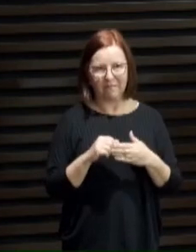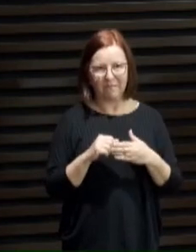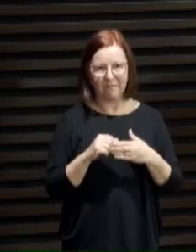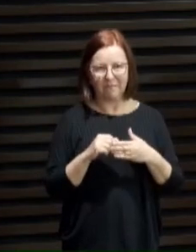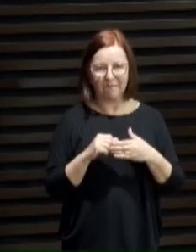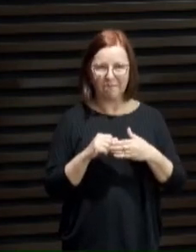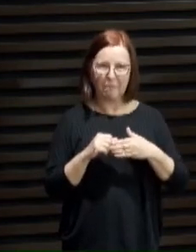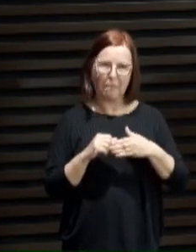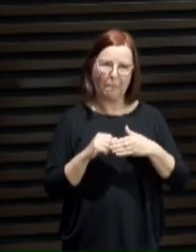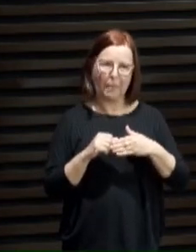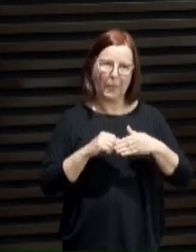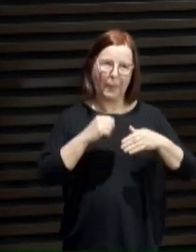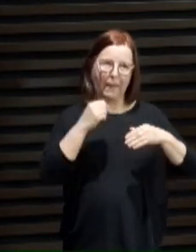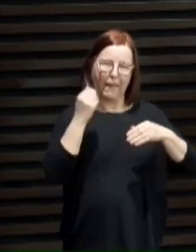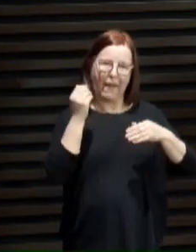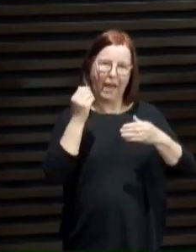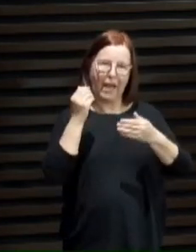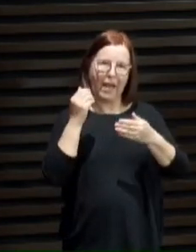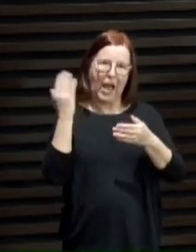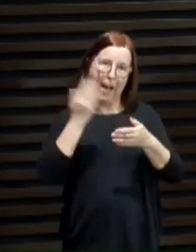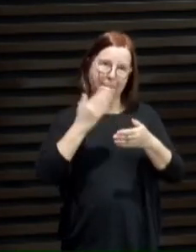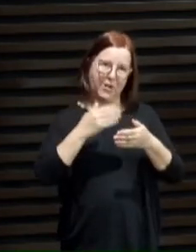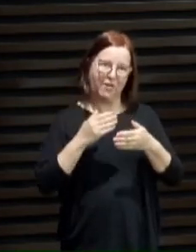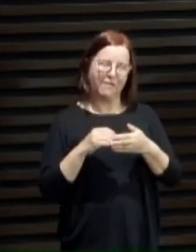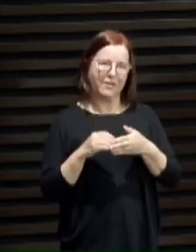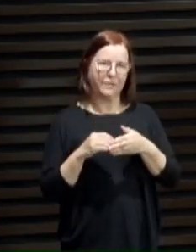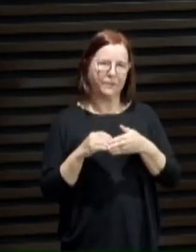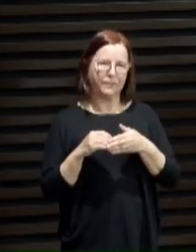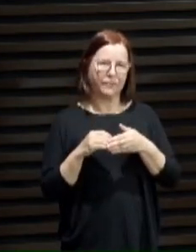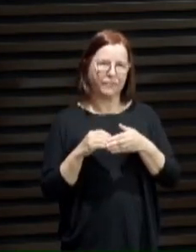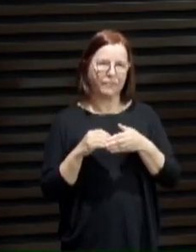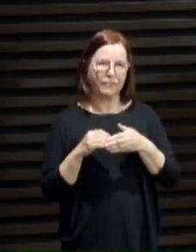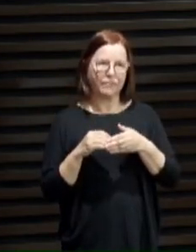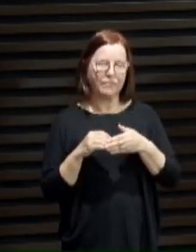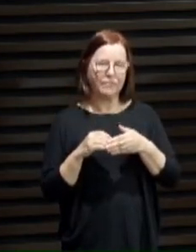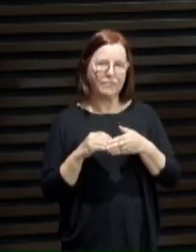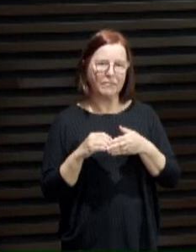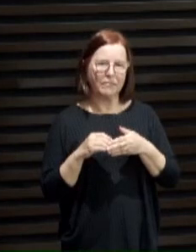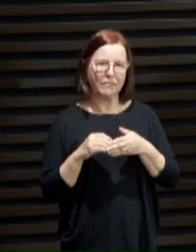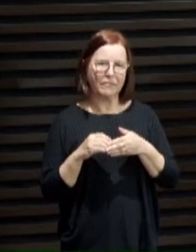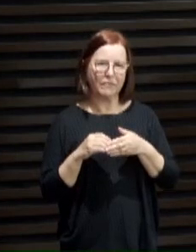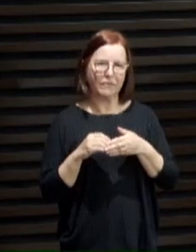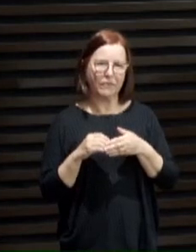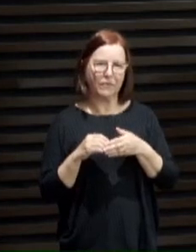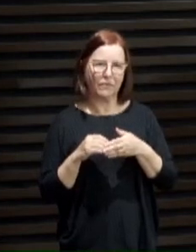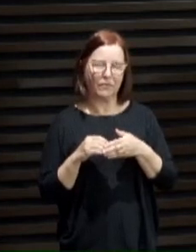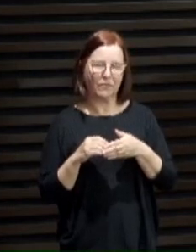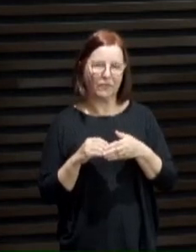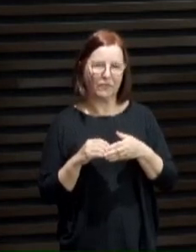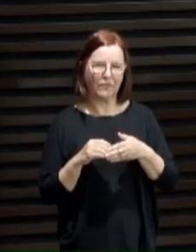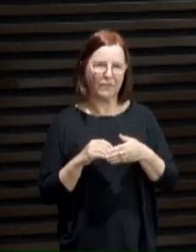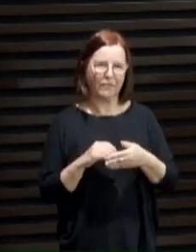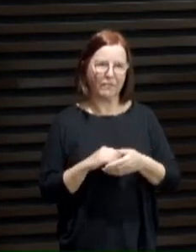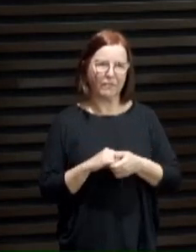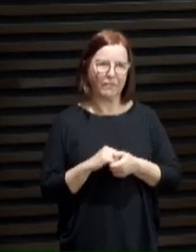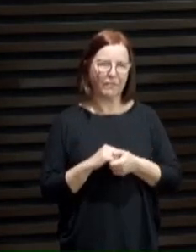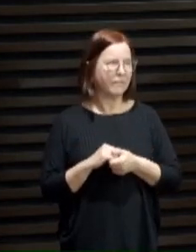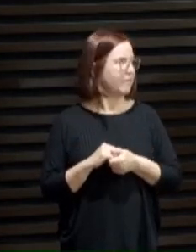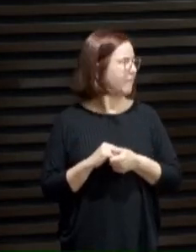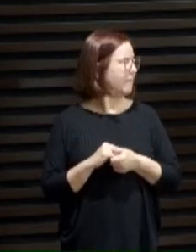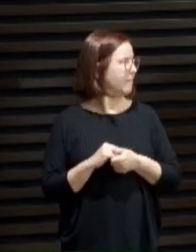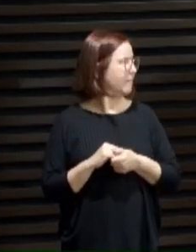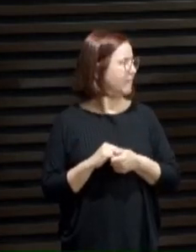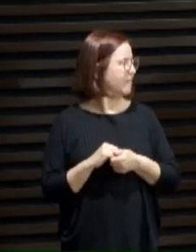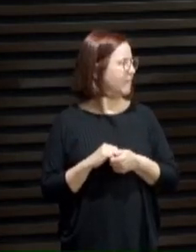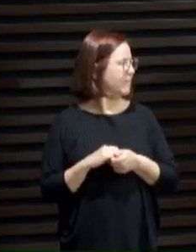aquela em que a gente só é tentado no final, nunca no início, mas no final.